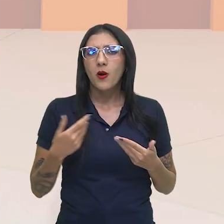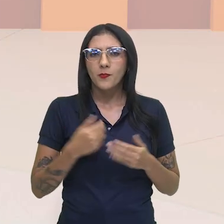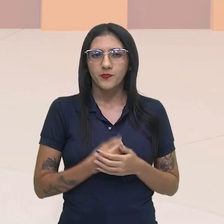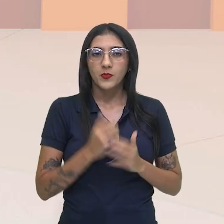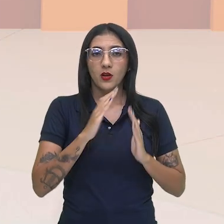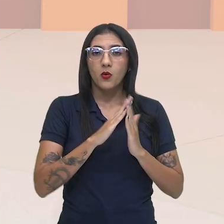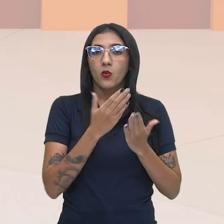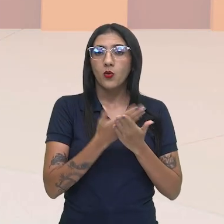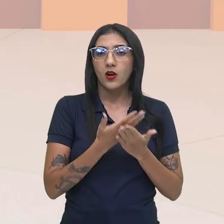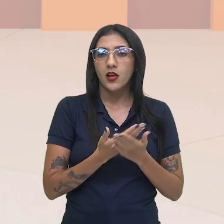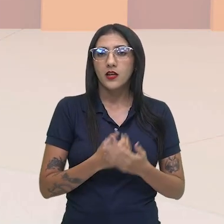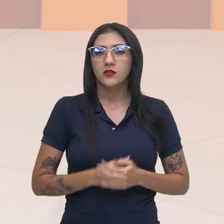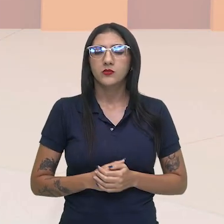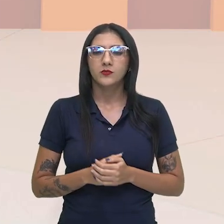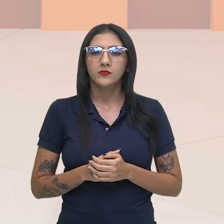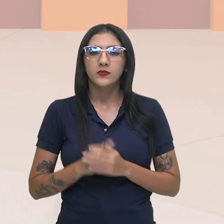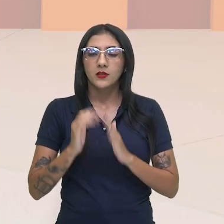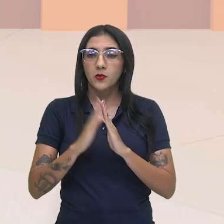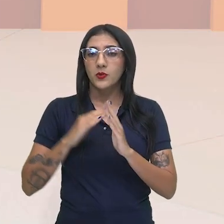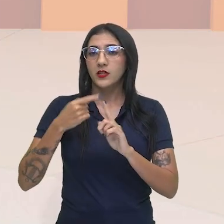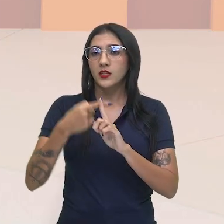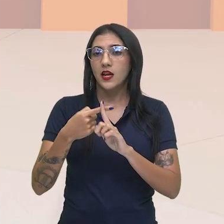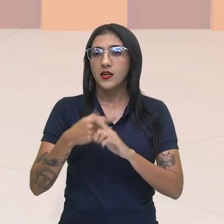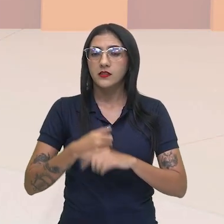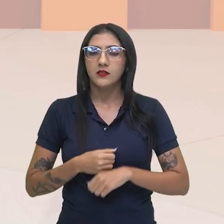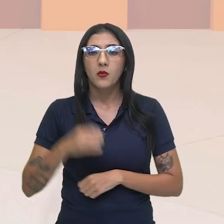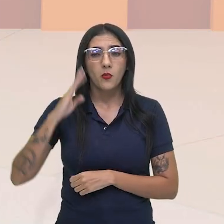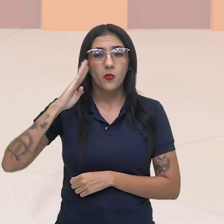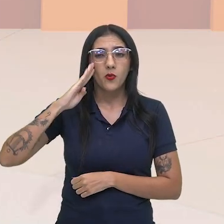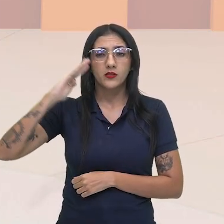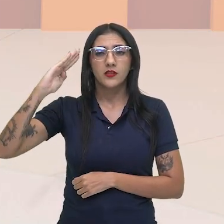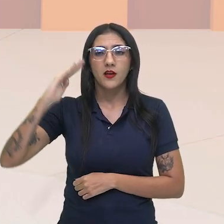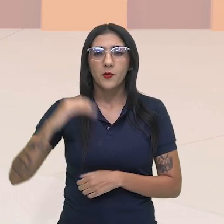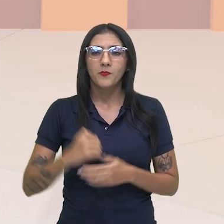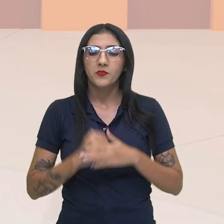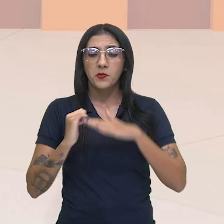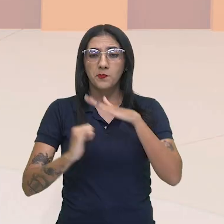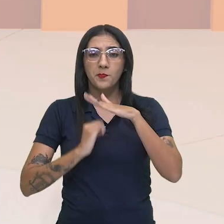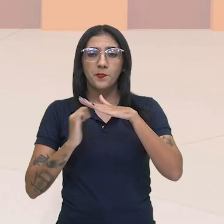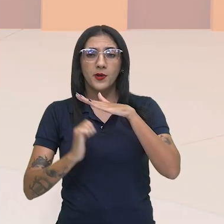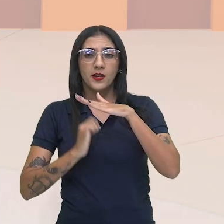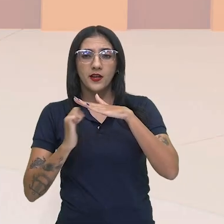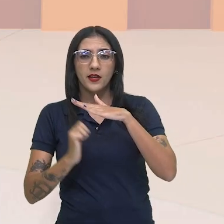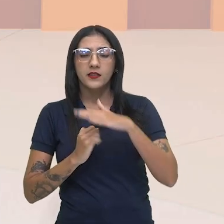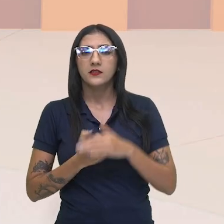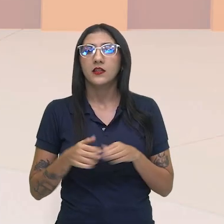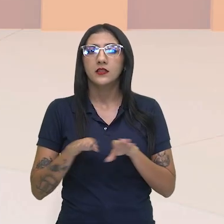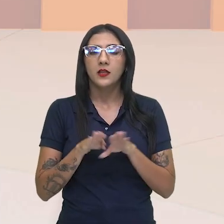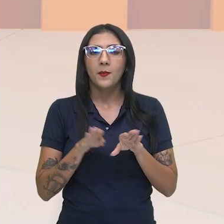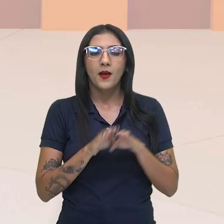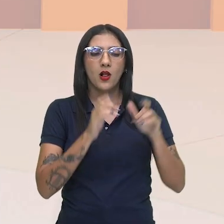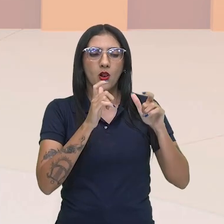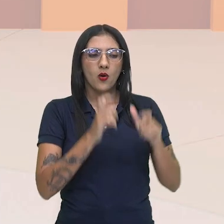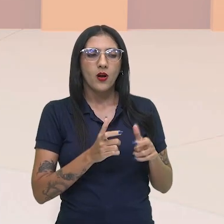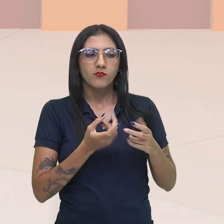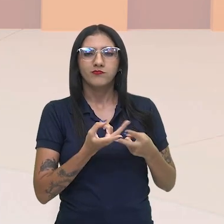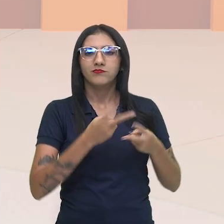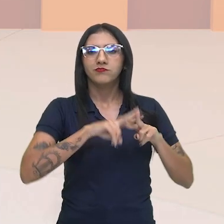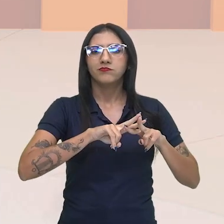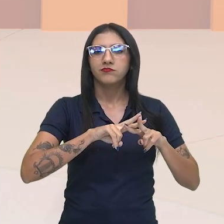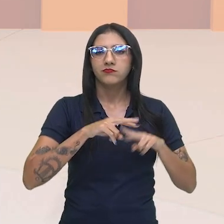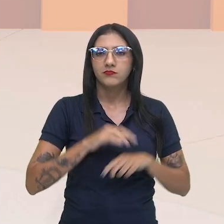a igreja, o quartel, a fábrica, né? Que mais? A cadeia, o